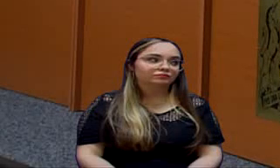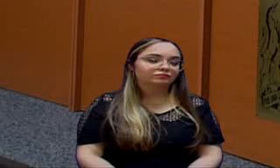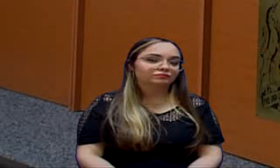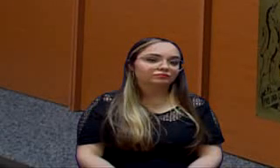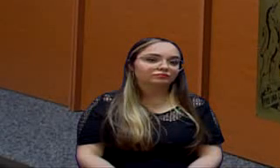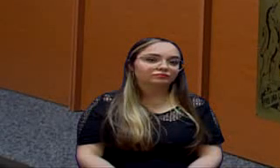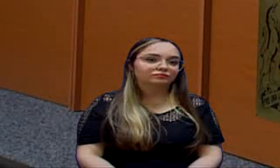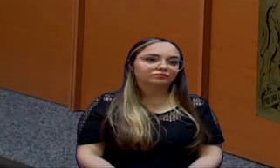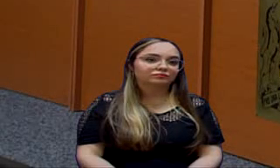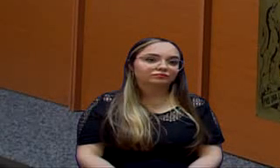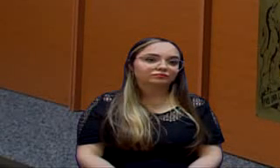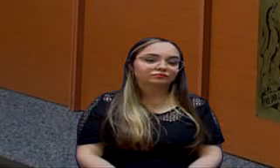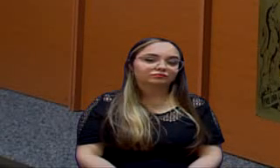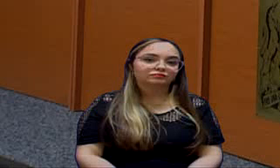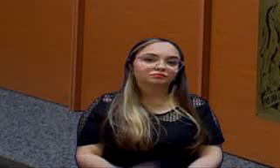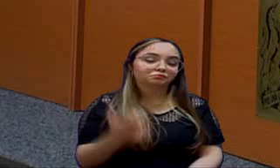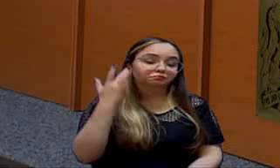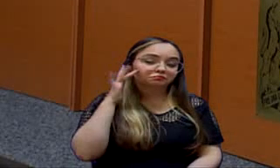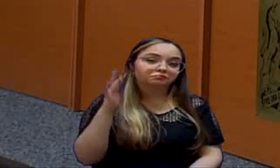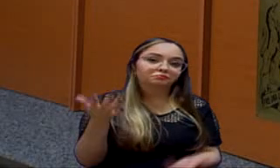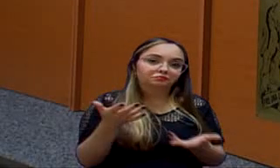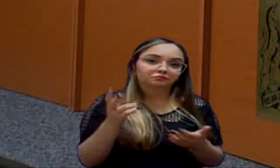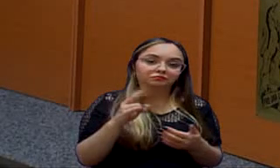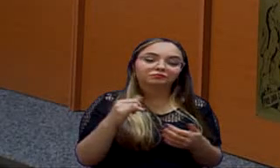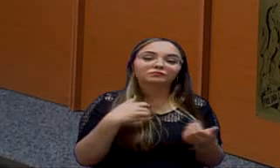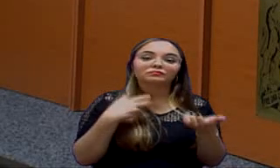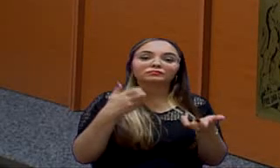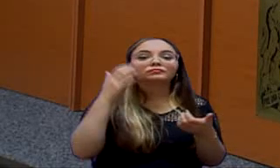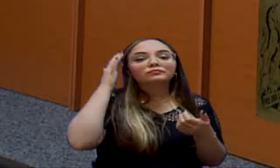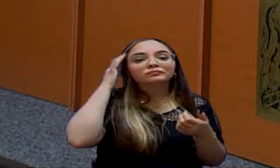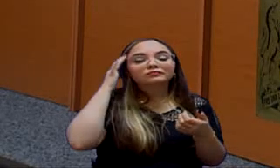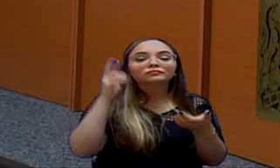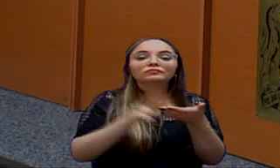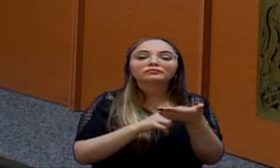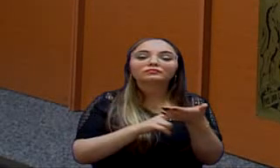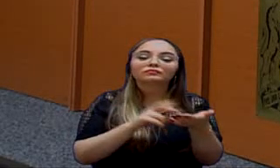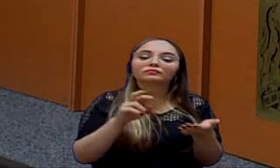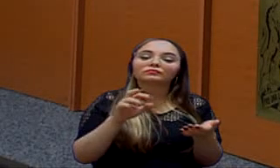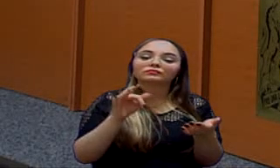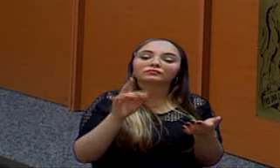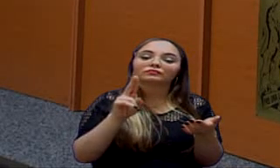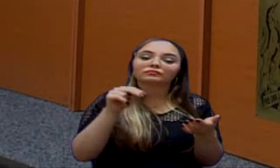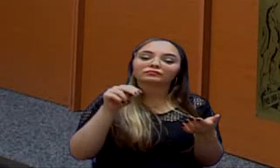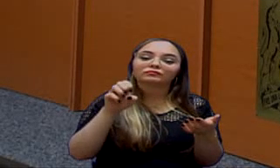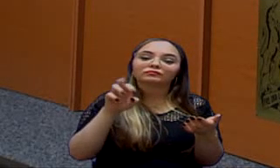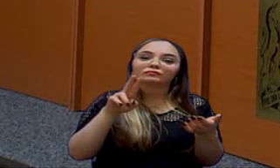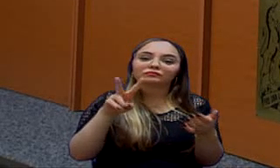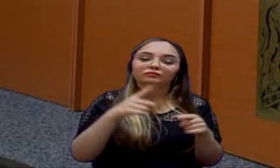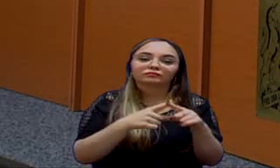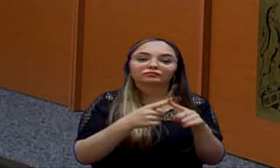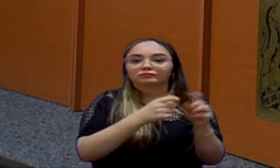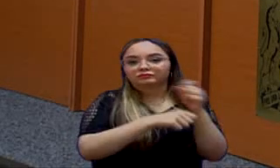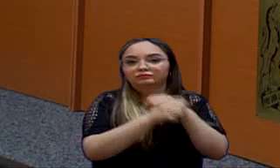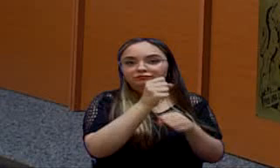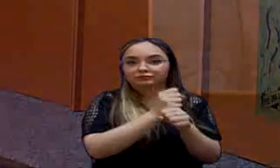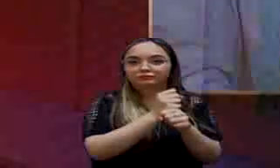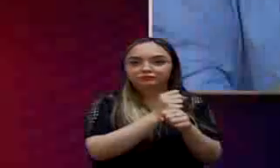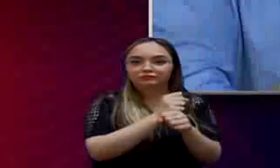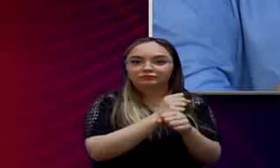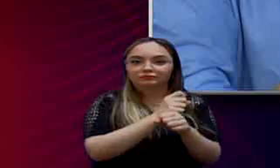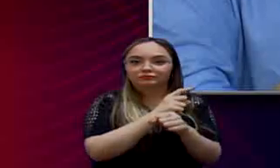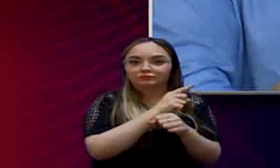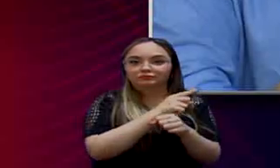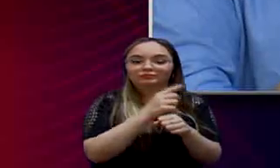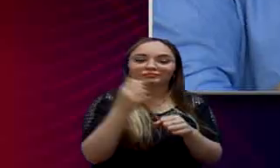seus António não sei se é este momento mas em algum momento eu gostaria de ter um relatório da funserv porque o ano passado a chuva